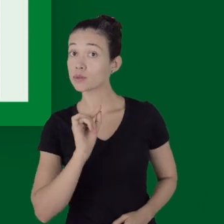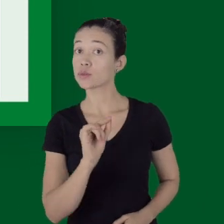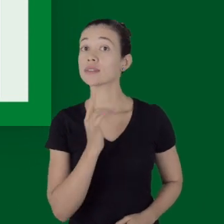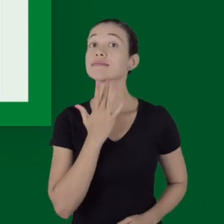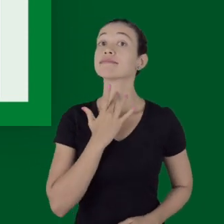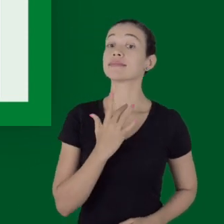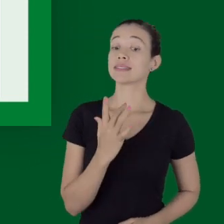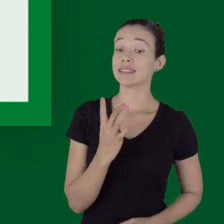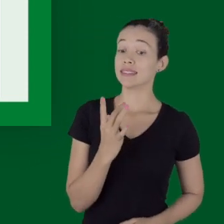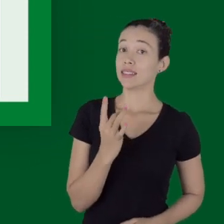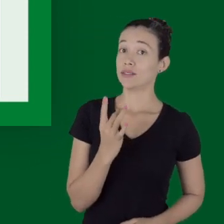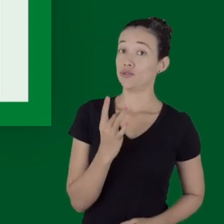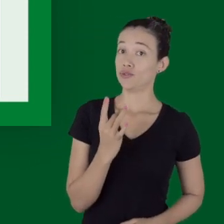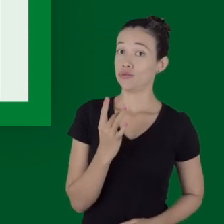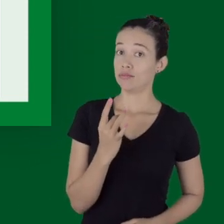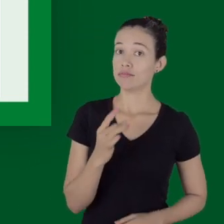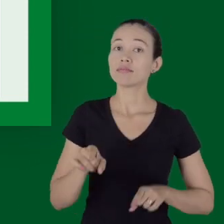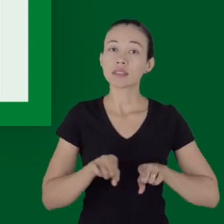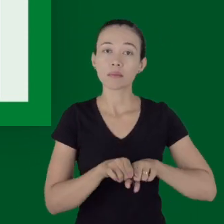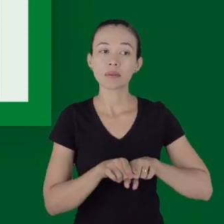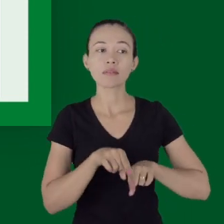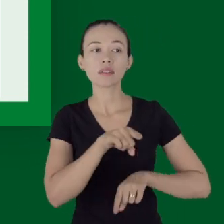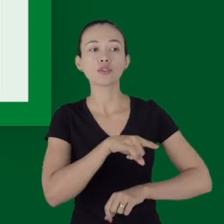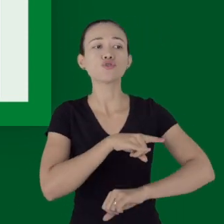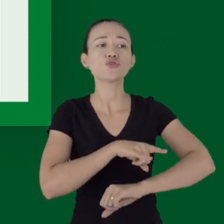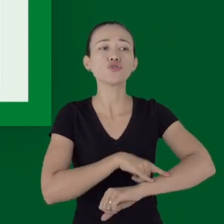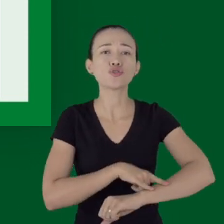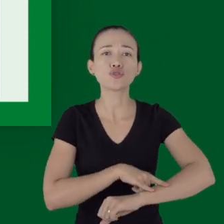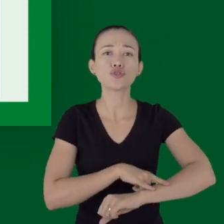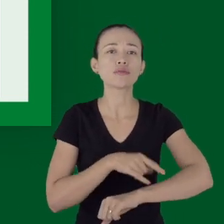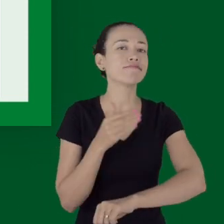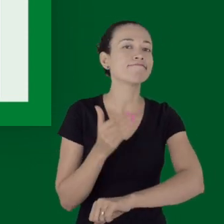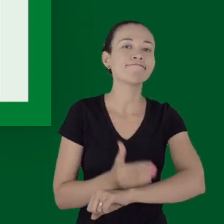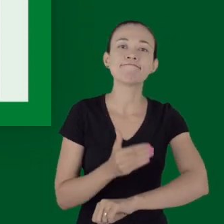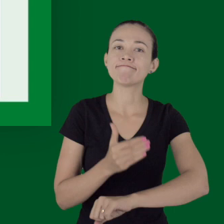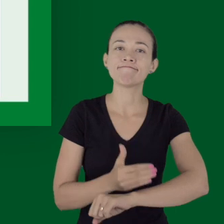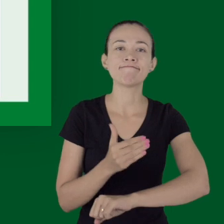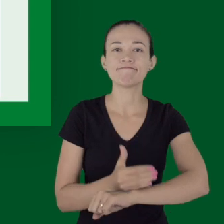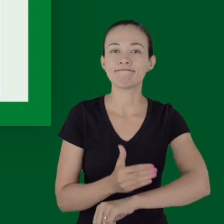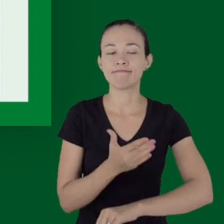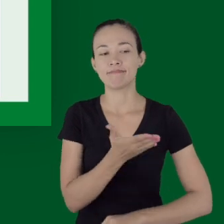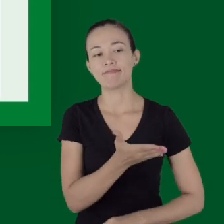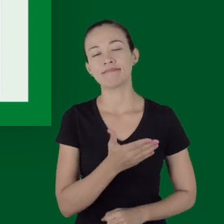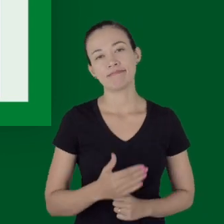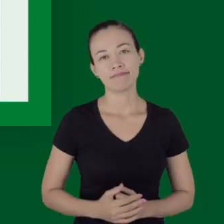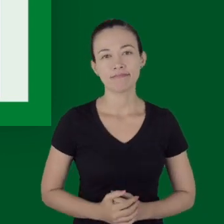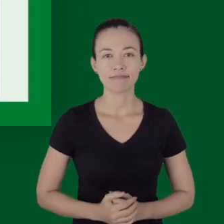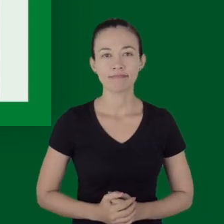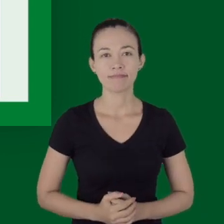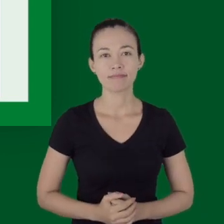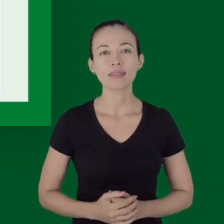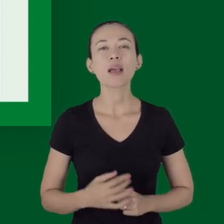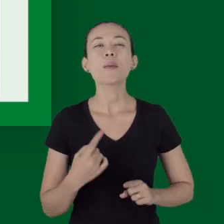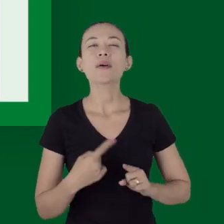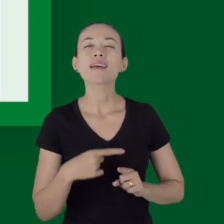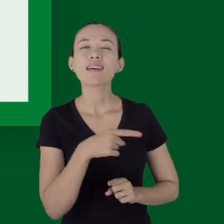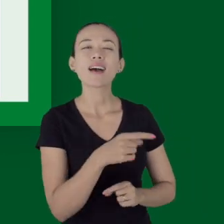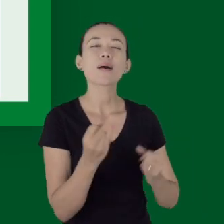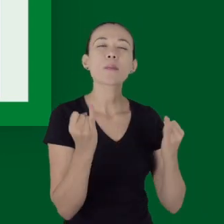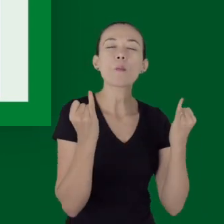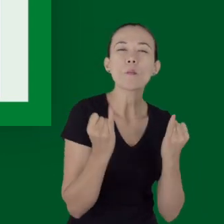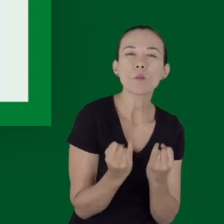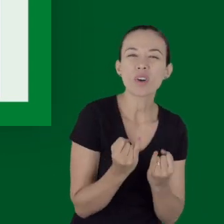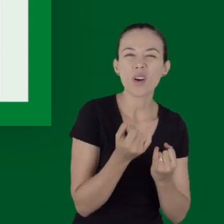O que vocês vão observar com mais frequência é a sede e o aumento da diurese, tá? Porque o quadro